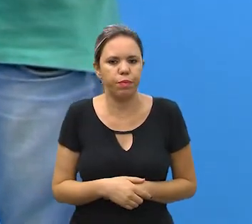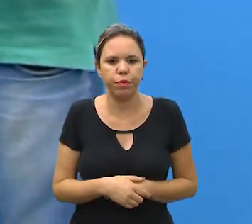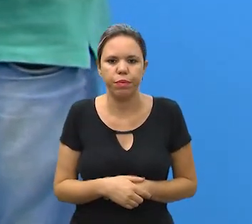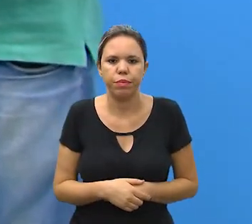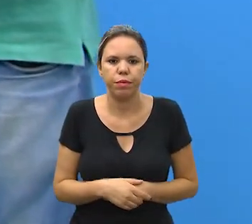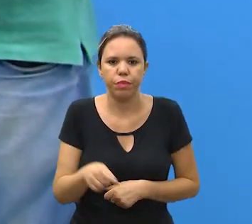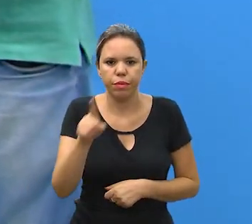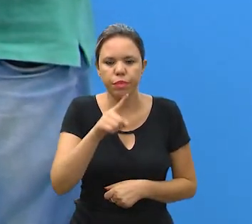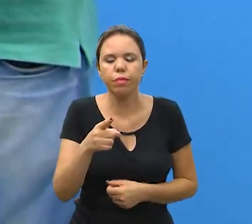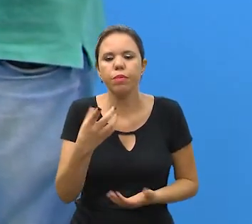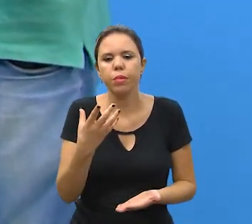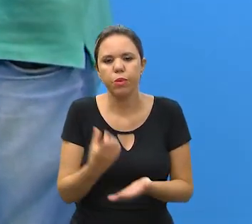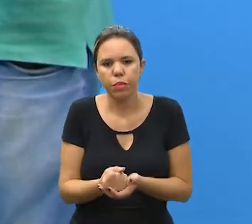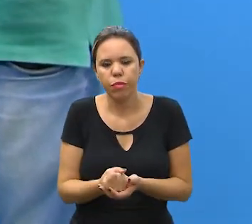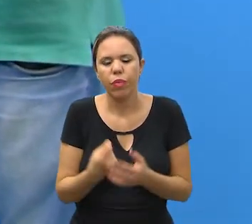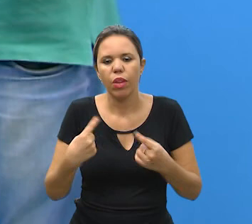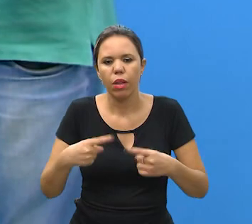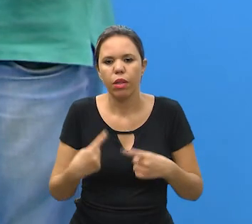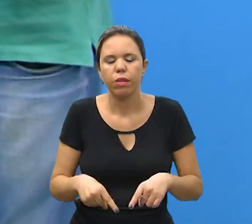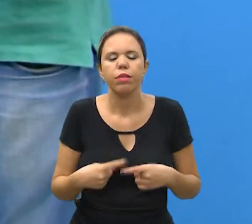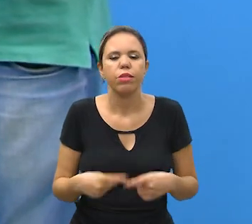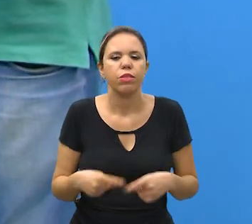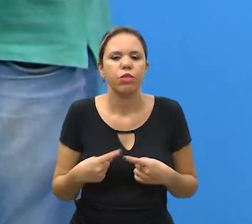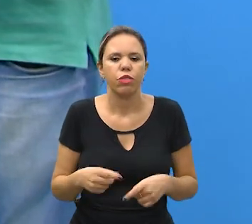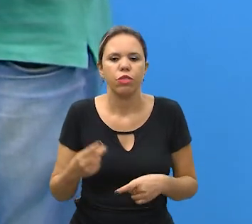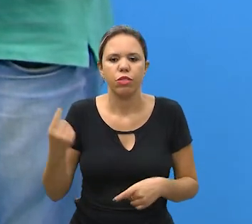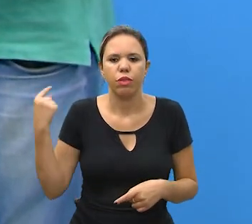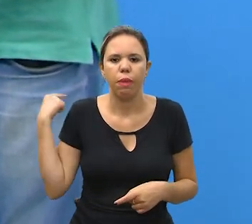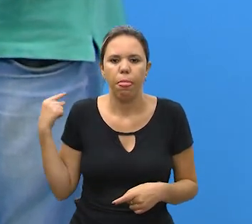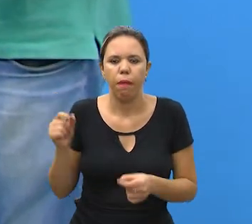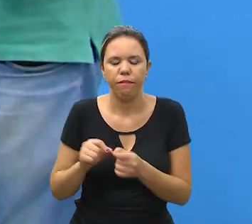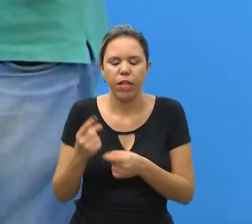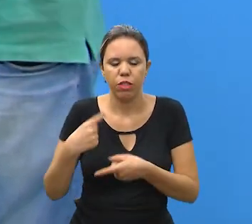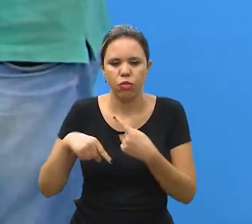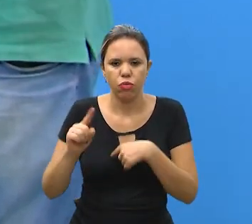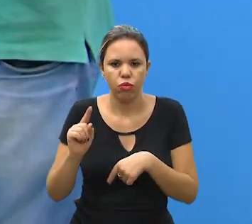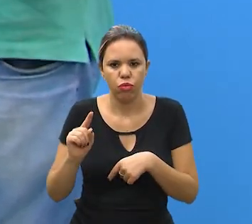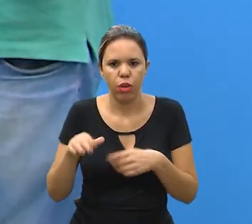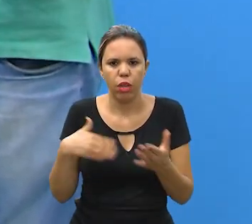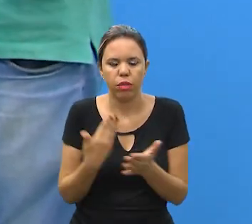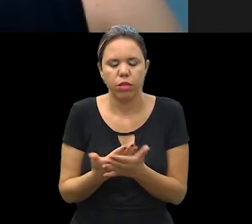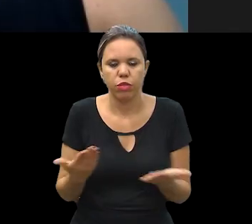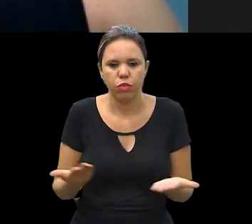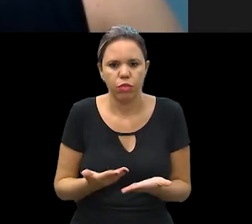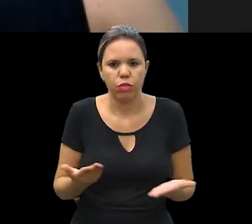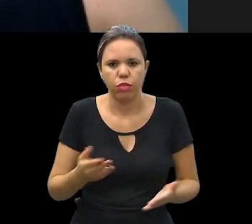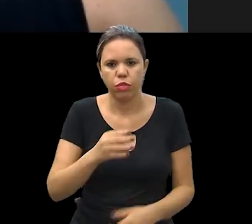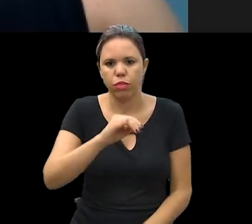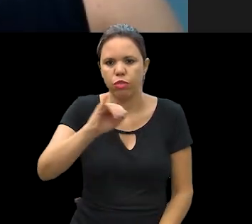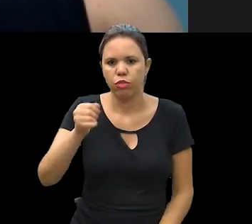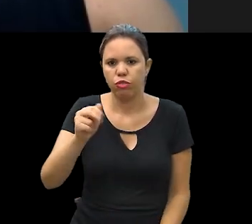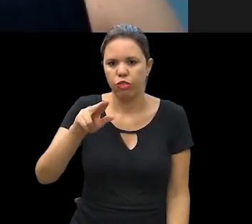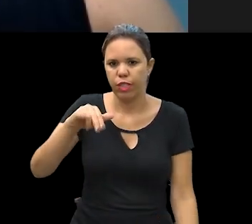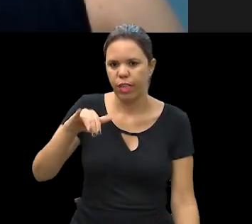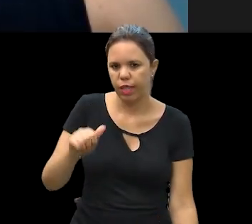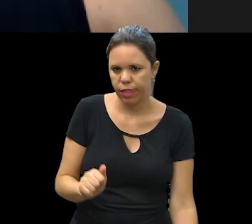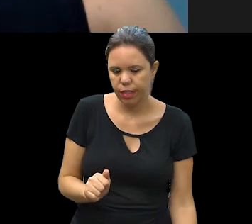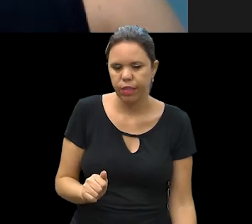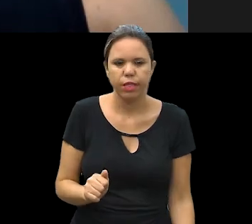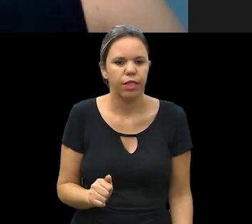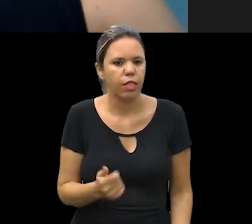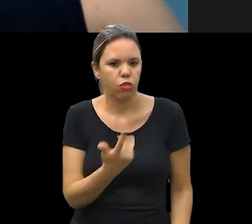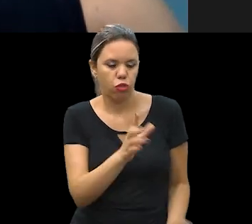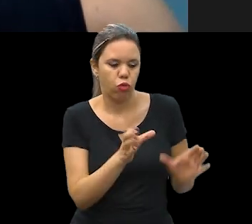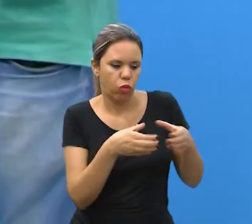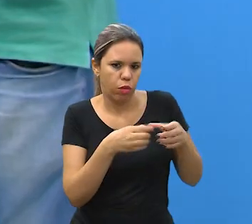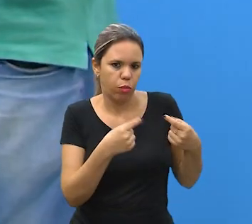ponto interessante, porque vocês regravaram uma música que faz muito sucesso até hoje, né? A Janaína, do Biquíni Cavadão,